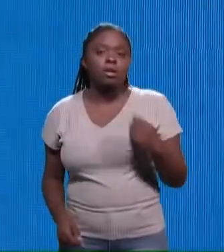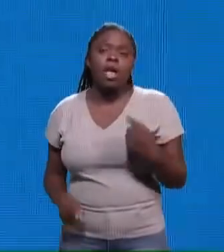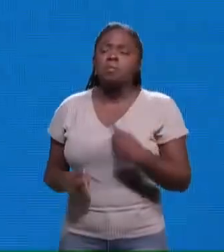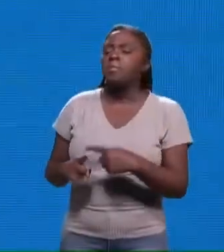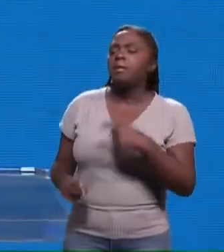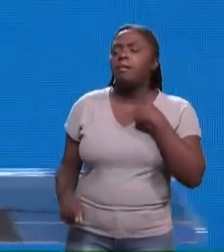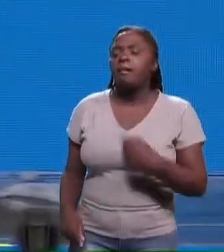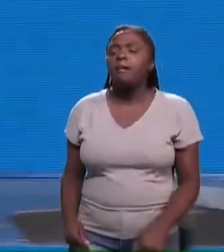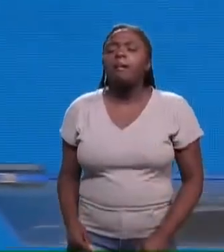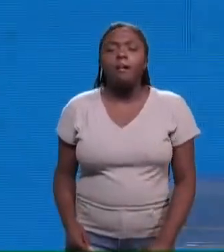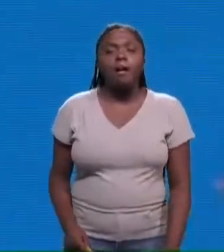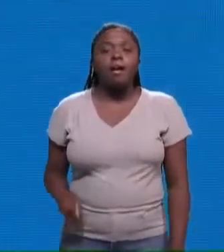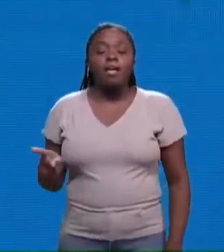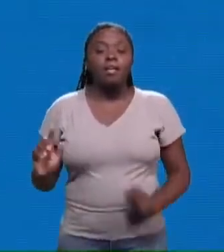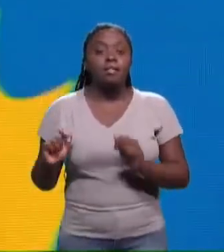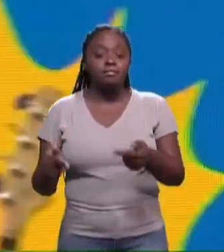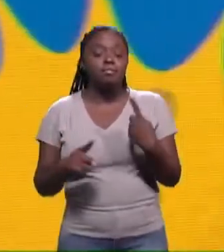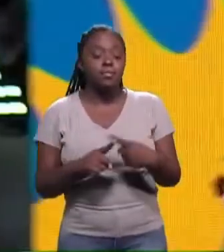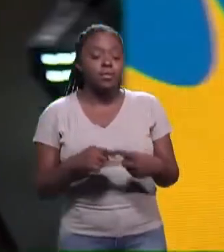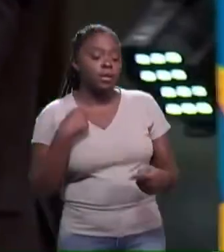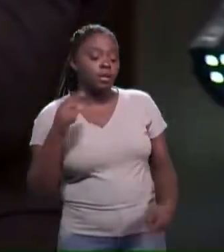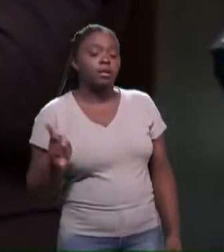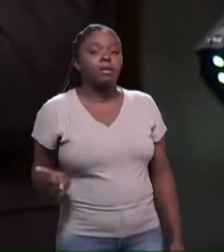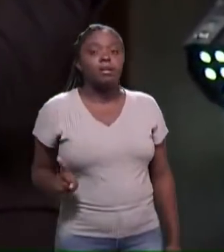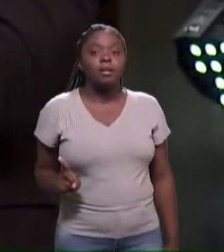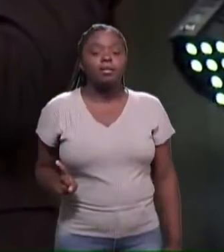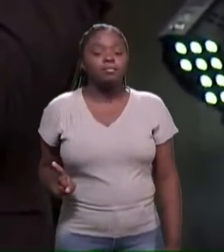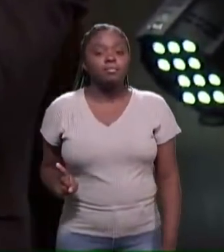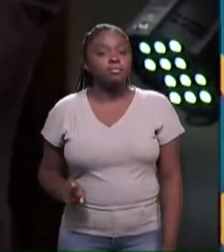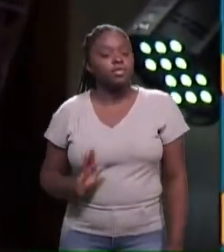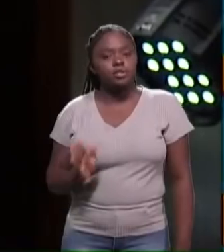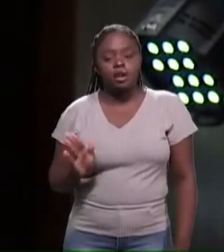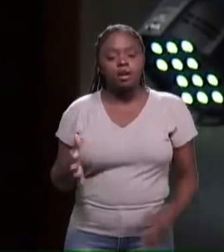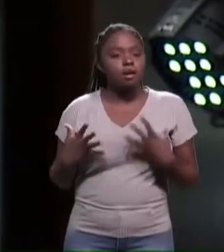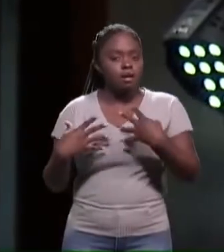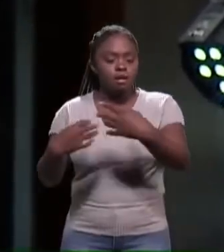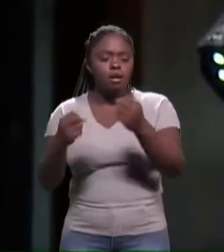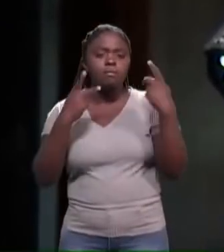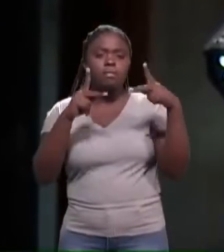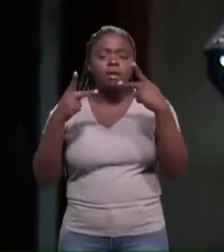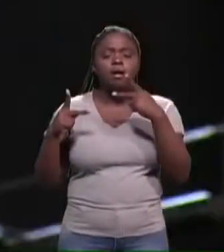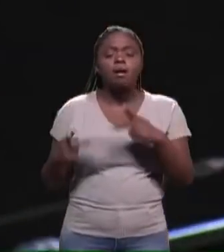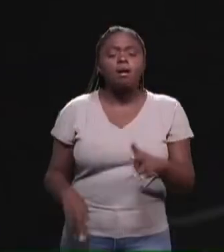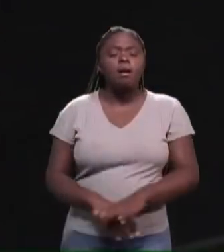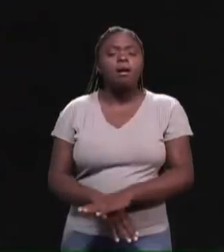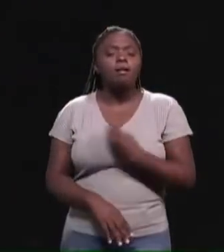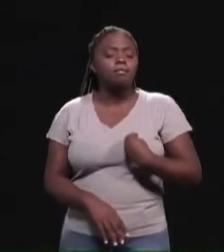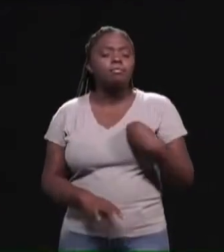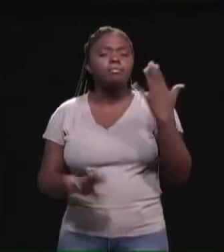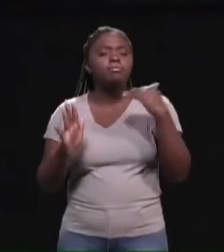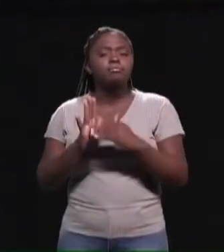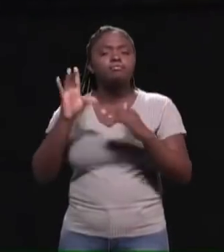eu? Ele fez uma postagem dizendo: por que não ele? Já que ele tinha recebido tantas pregações durante a vida, já que Deus